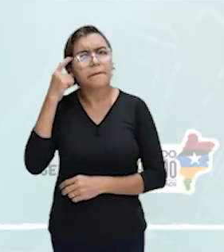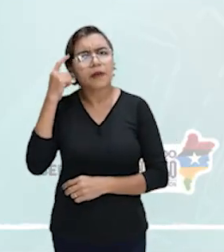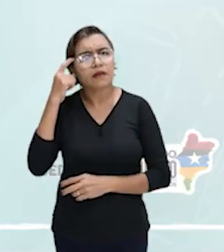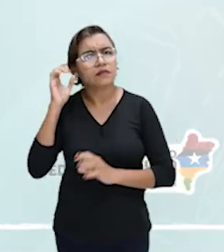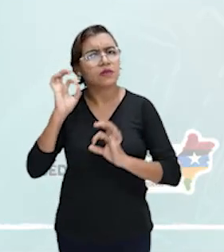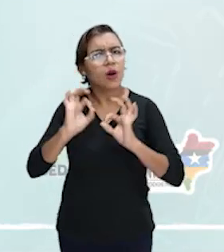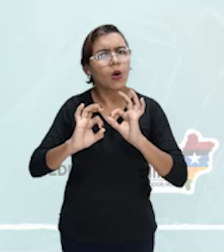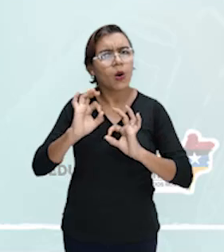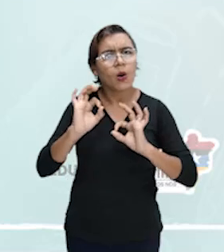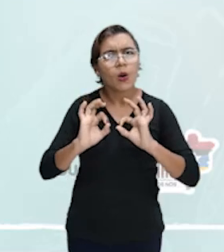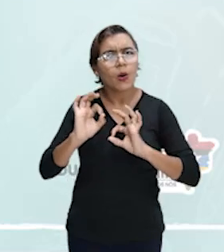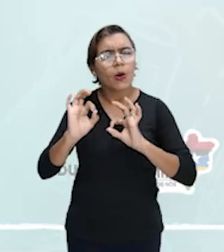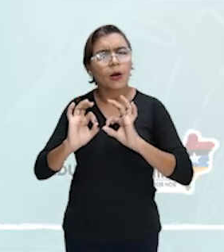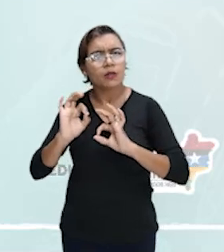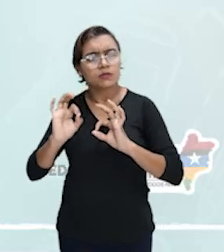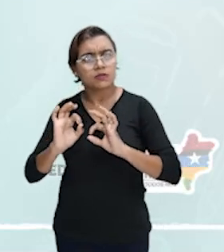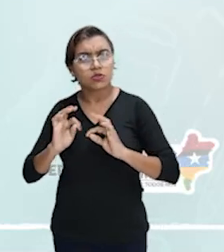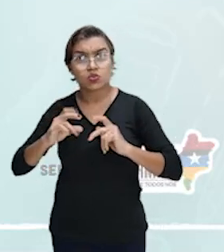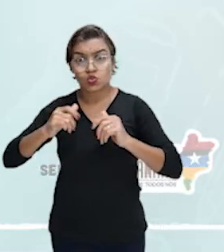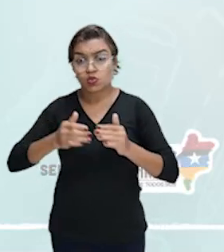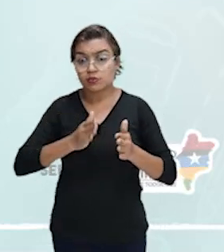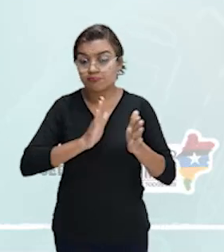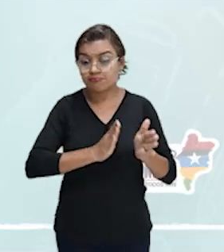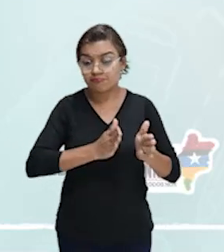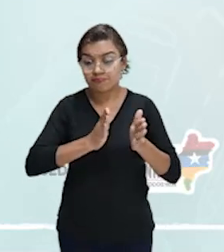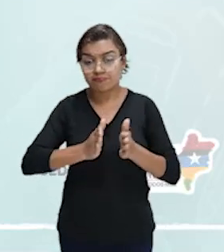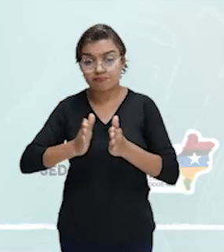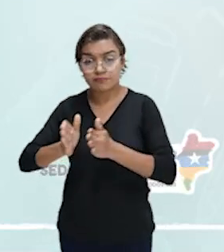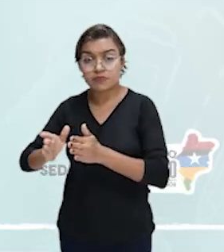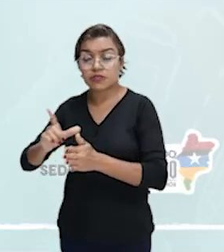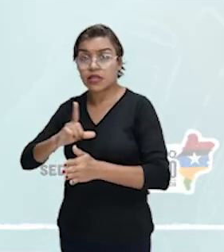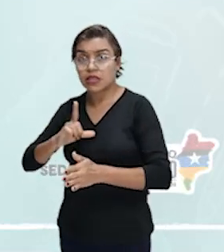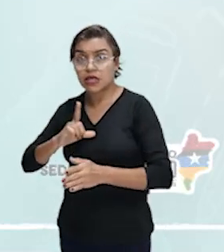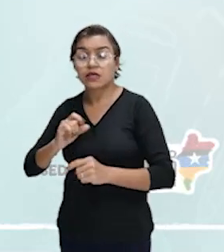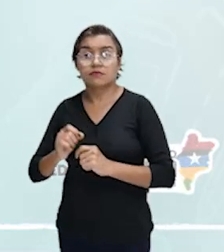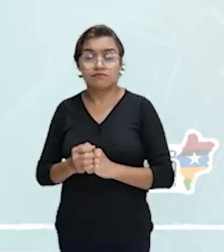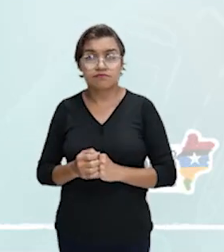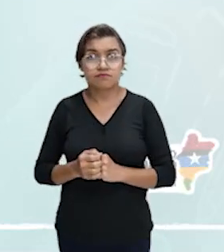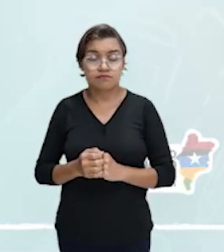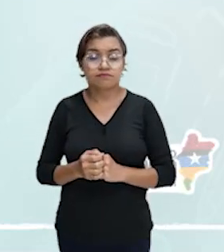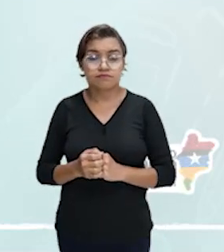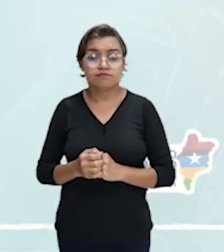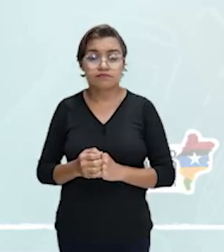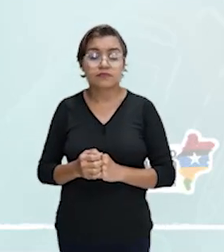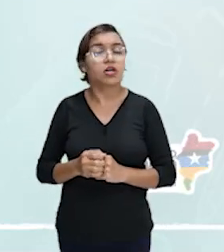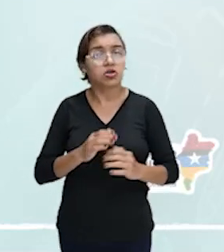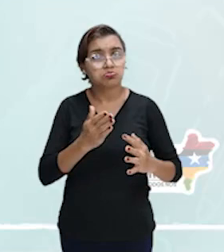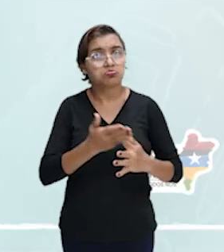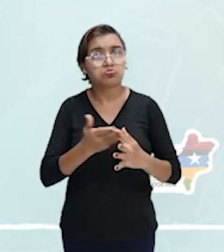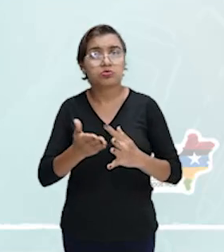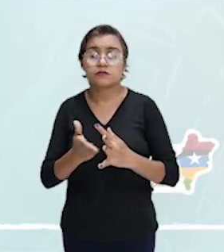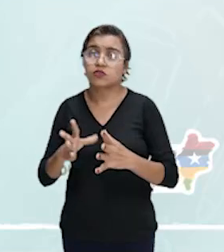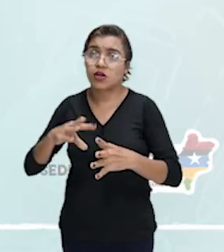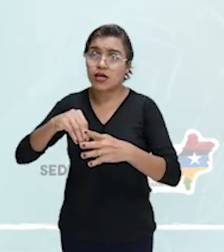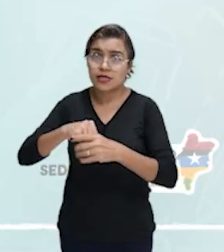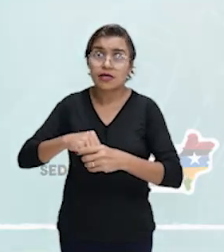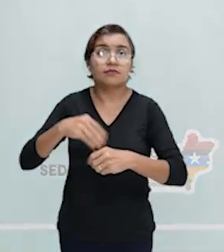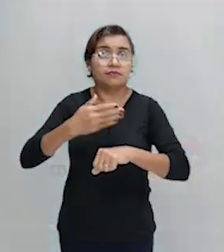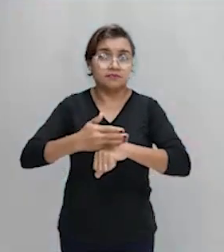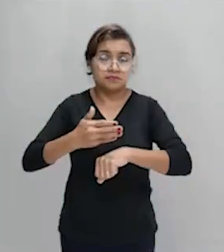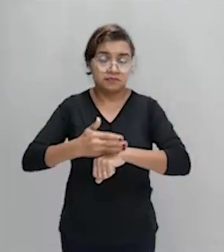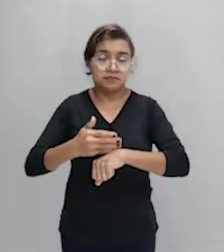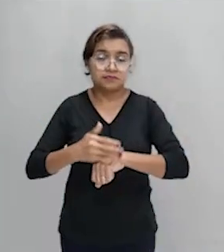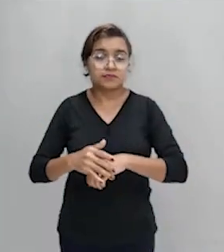Em todas as fases existem divisões, até na sessão de treinamento, que é a menor unidade, existe algumas divisões dentro de uma sessão de